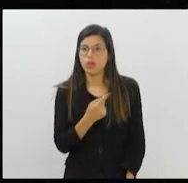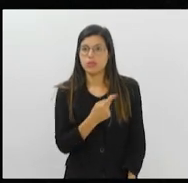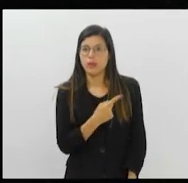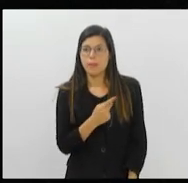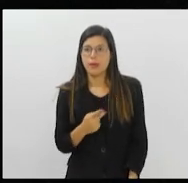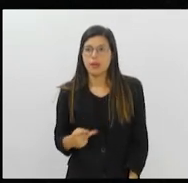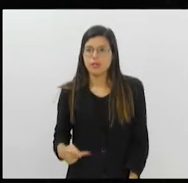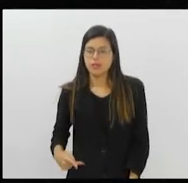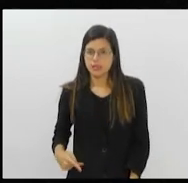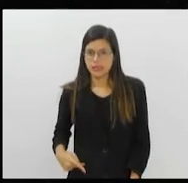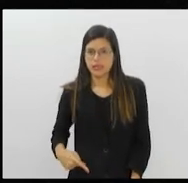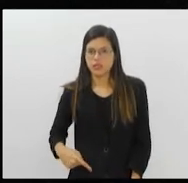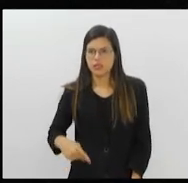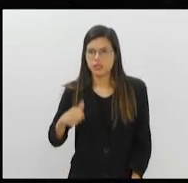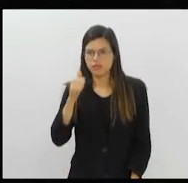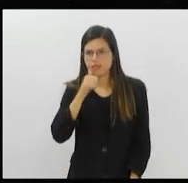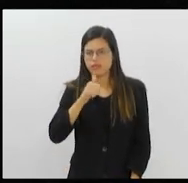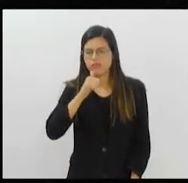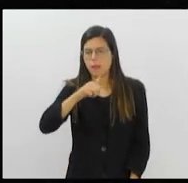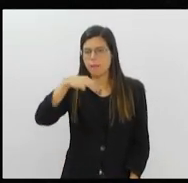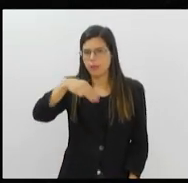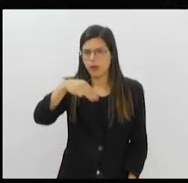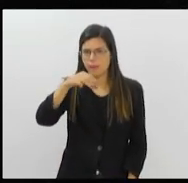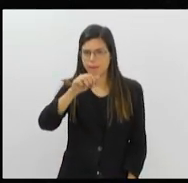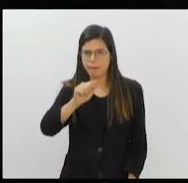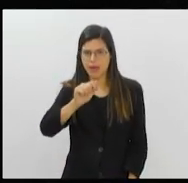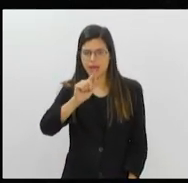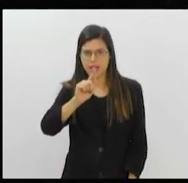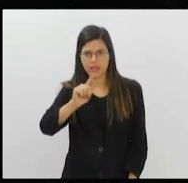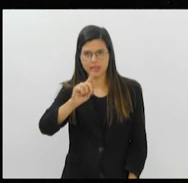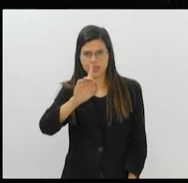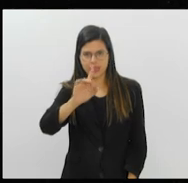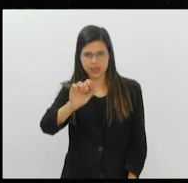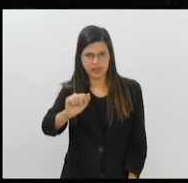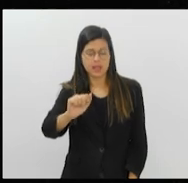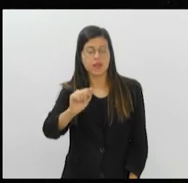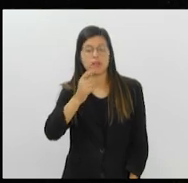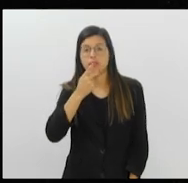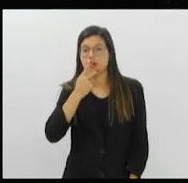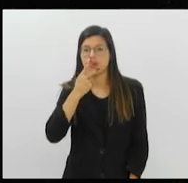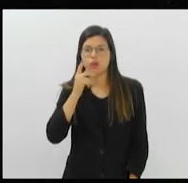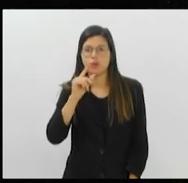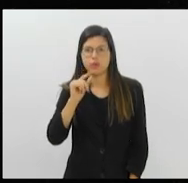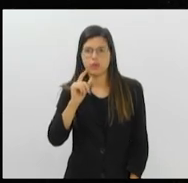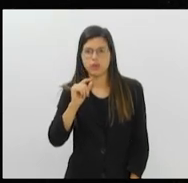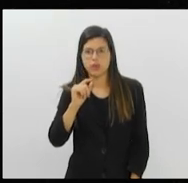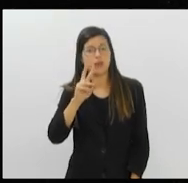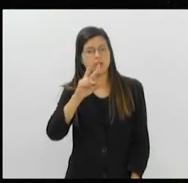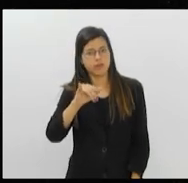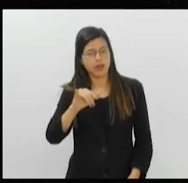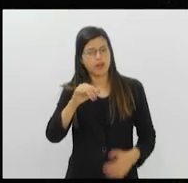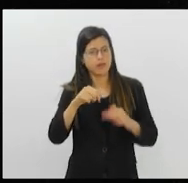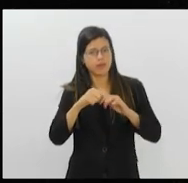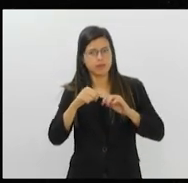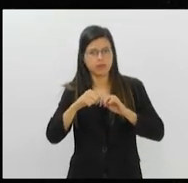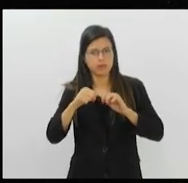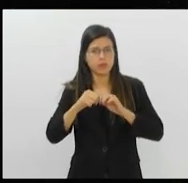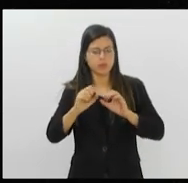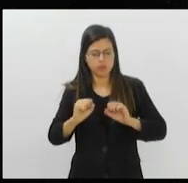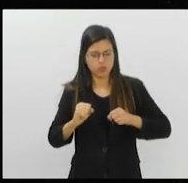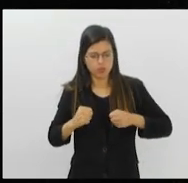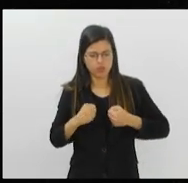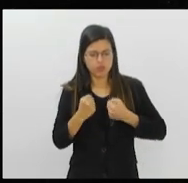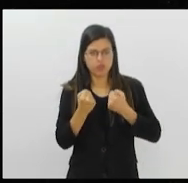Magda Chambriá, presidente da Petrobras, afirma que vai fazer um